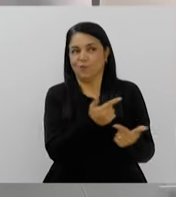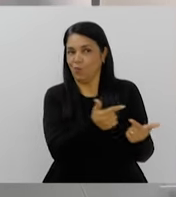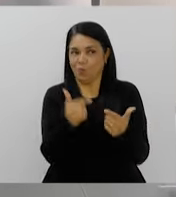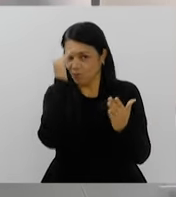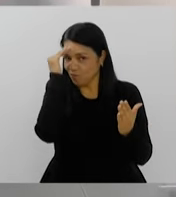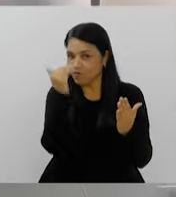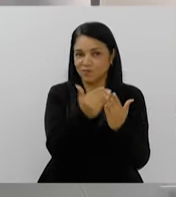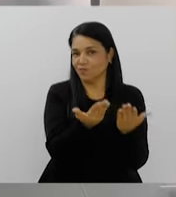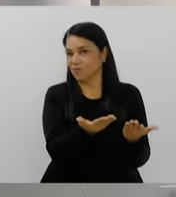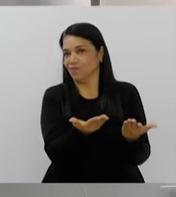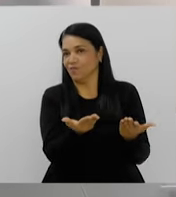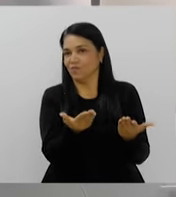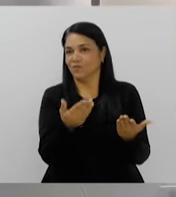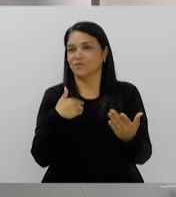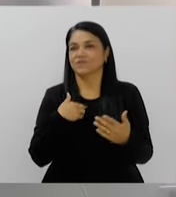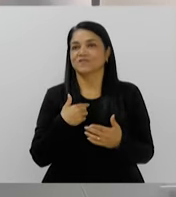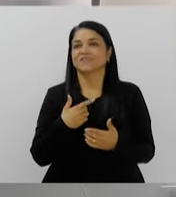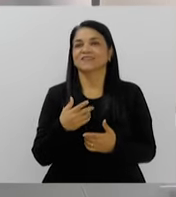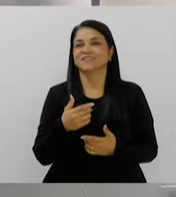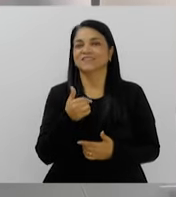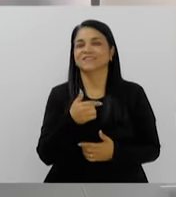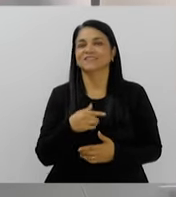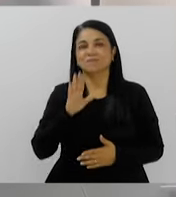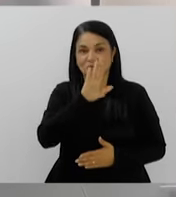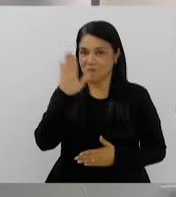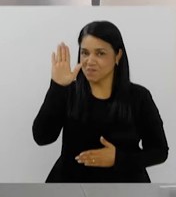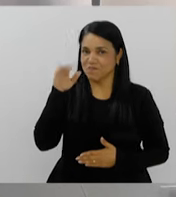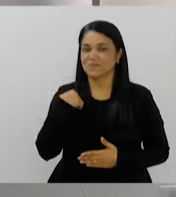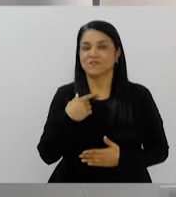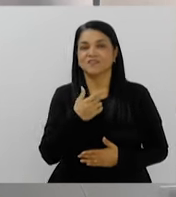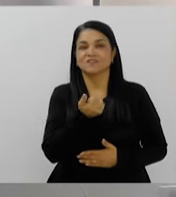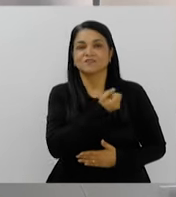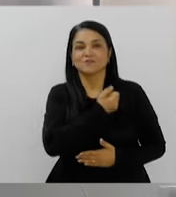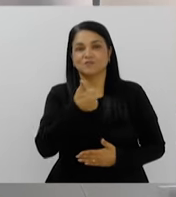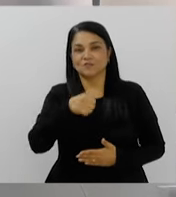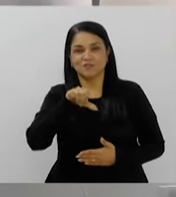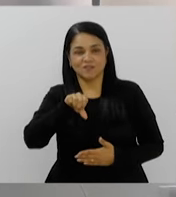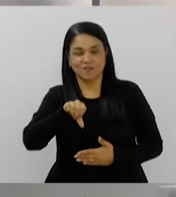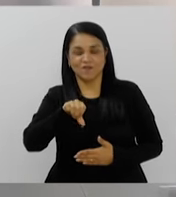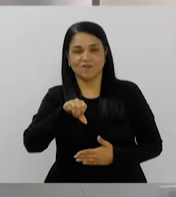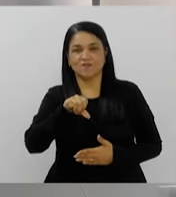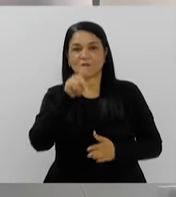Dia 19. Cumpra-se a promessa, né? 19